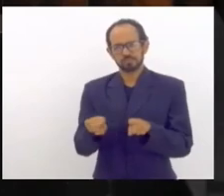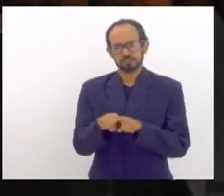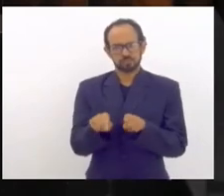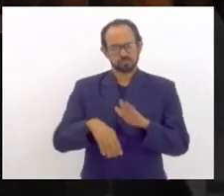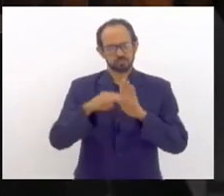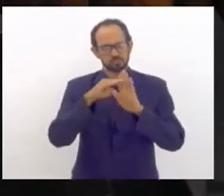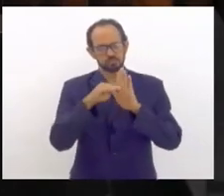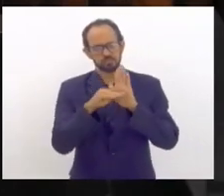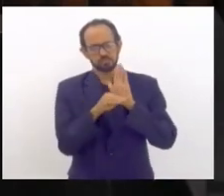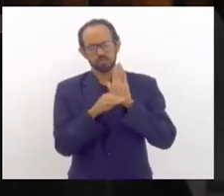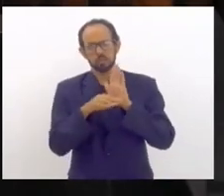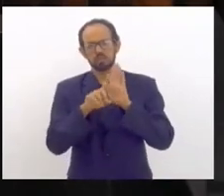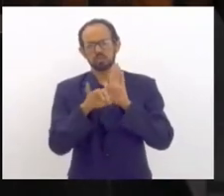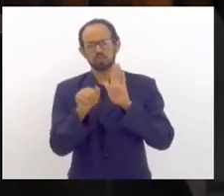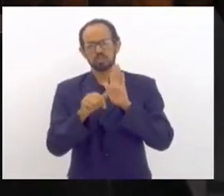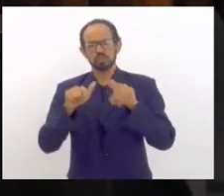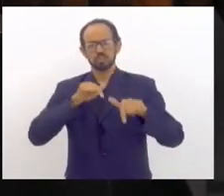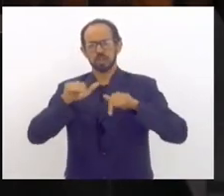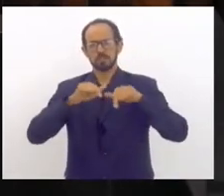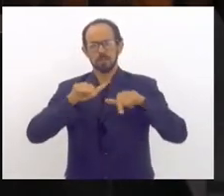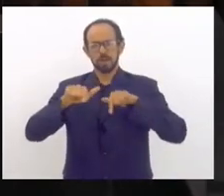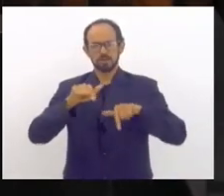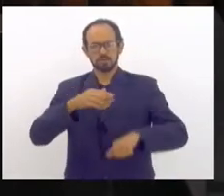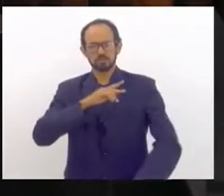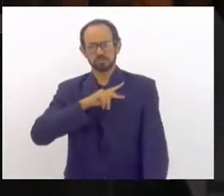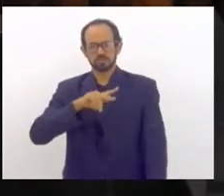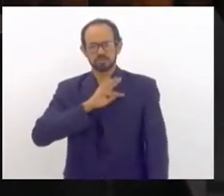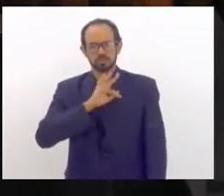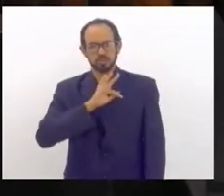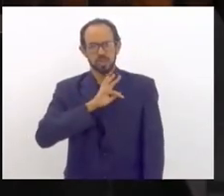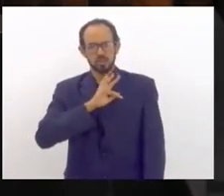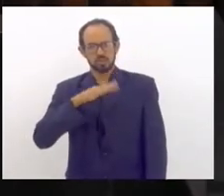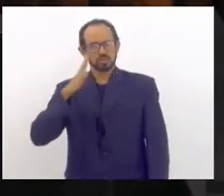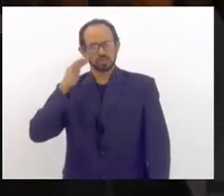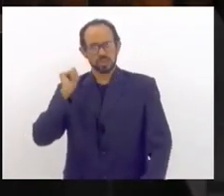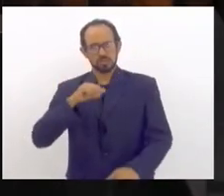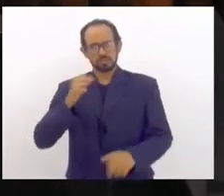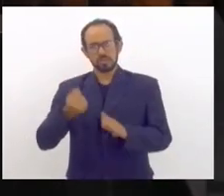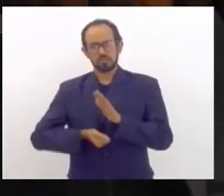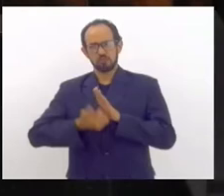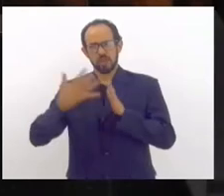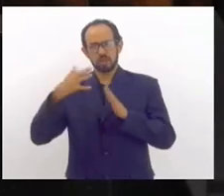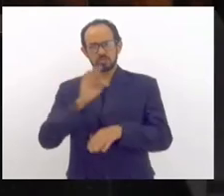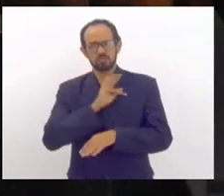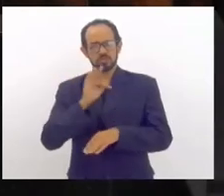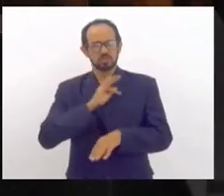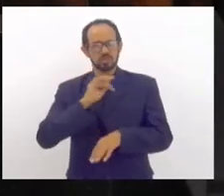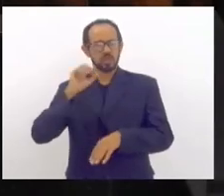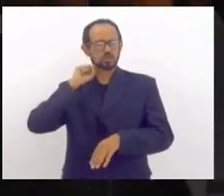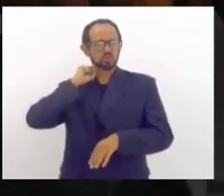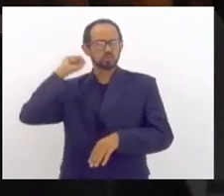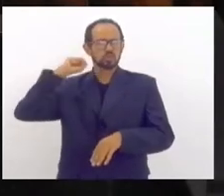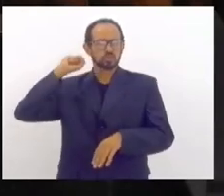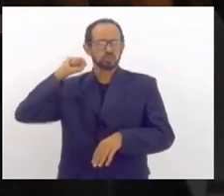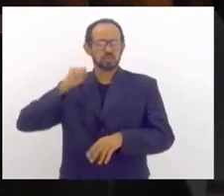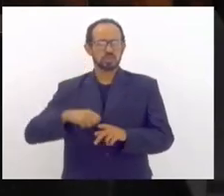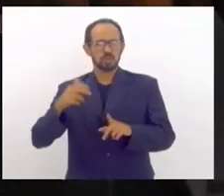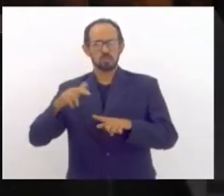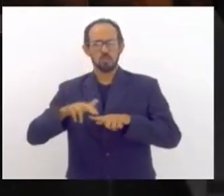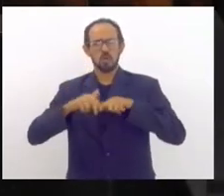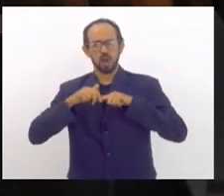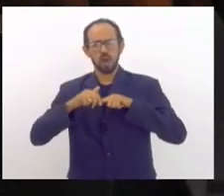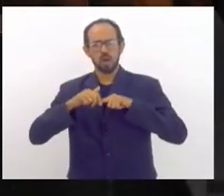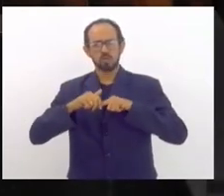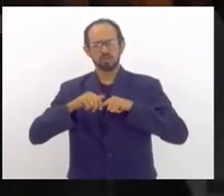que reclama muito, e é verdade, uma escala muito complicada. Hoje a gente vê muito um índice de policiais se suicidando pelo motivo, muitas vezes, do estresse